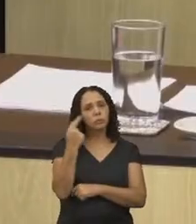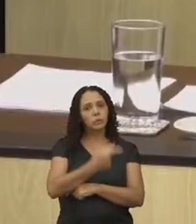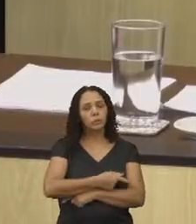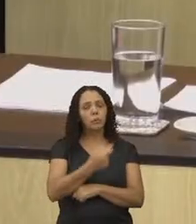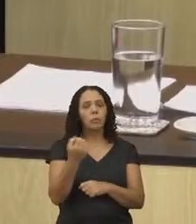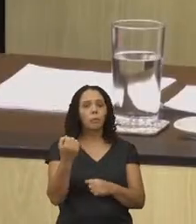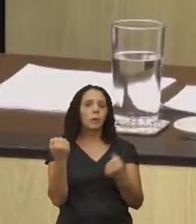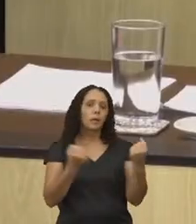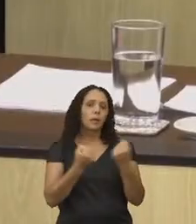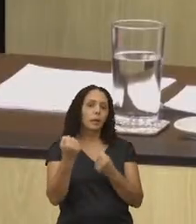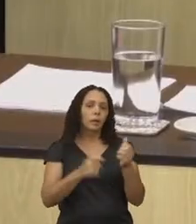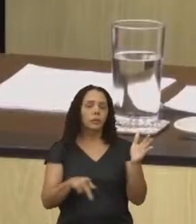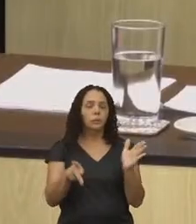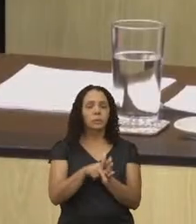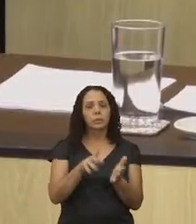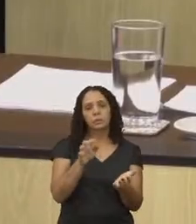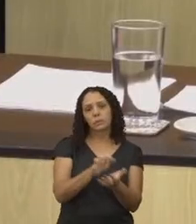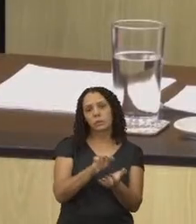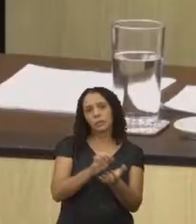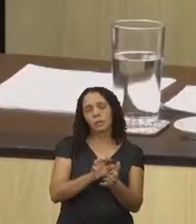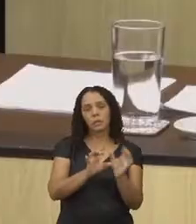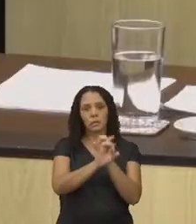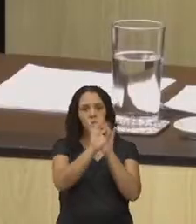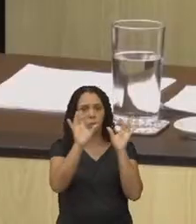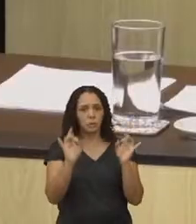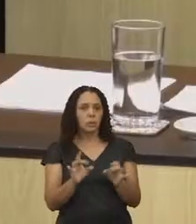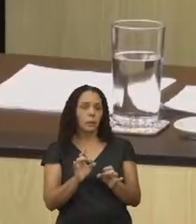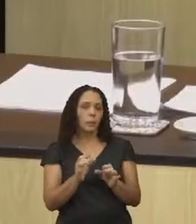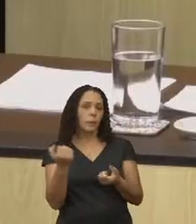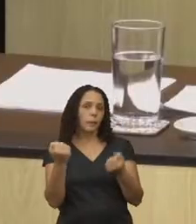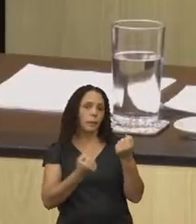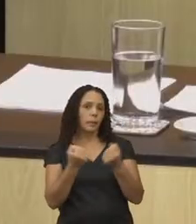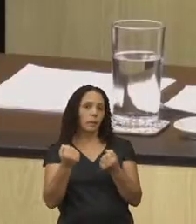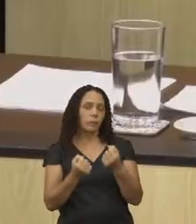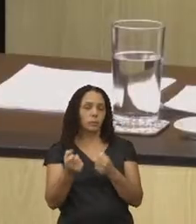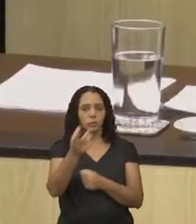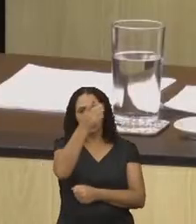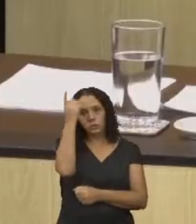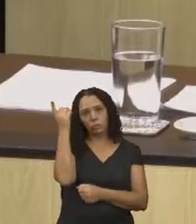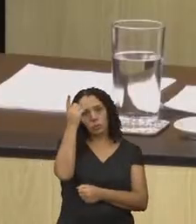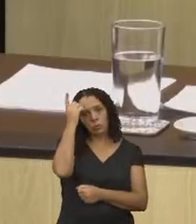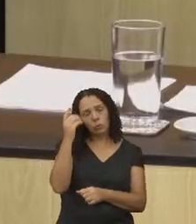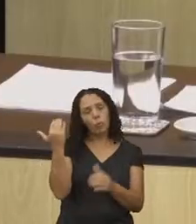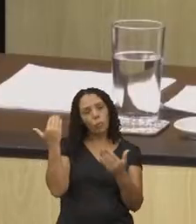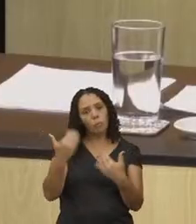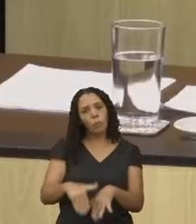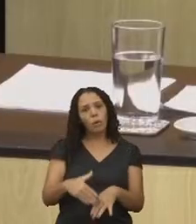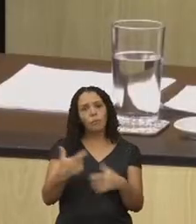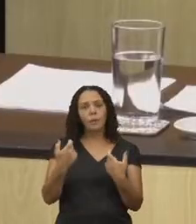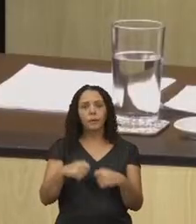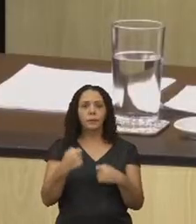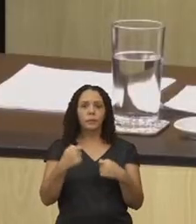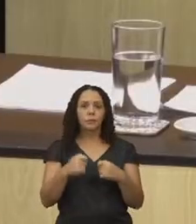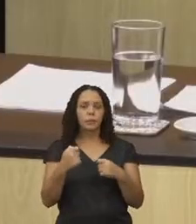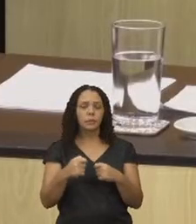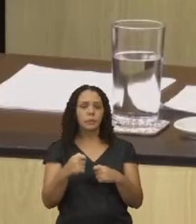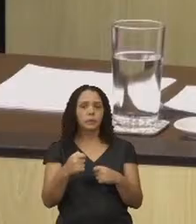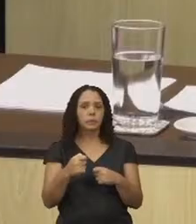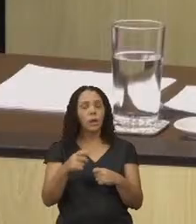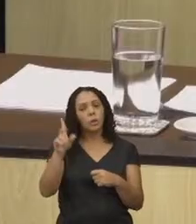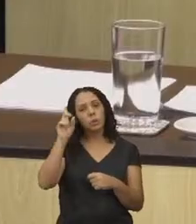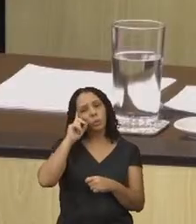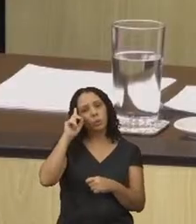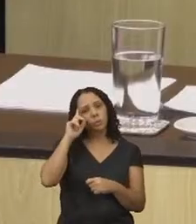veículos emplacados em Jacareí, especialmente para aqueles cujos proprietários comprovem a necessidade de trânsito